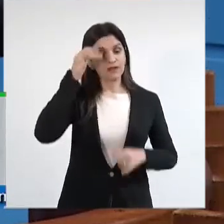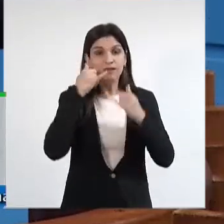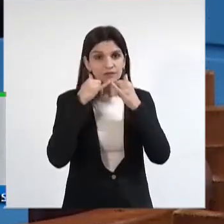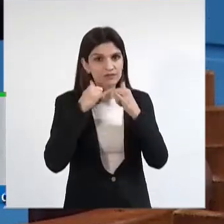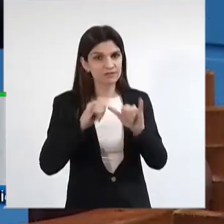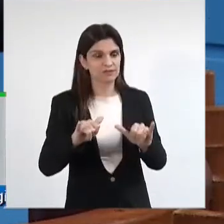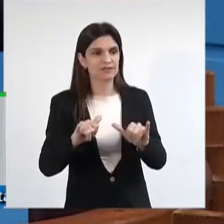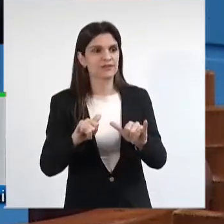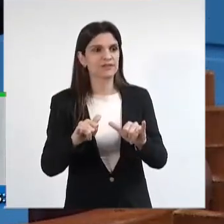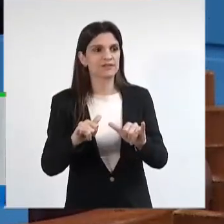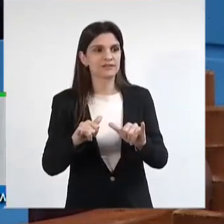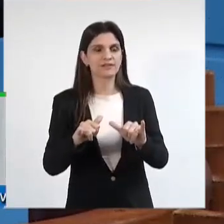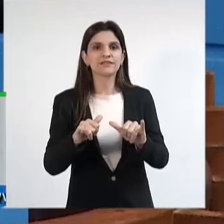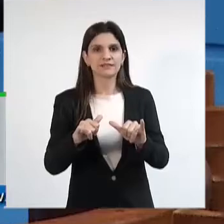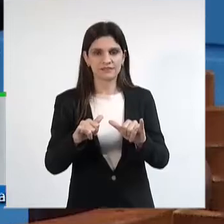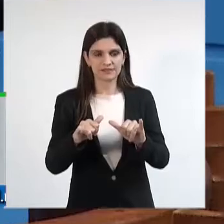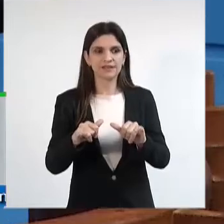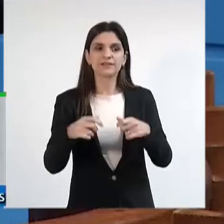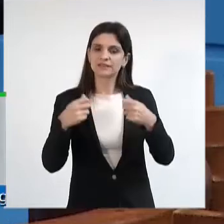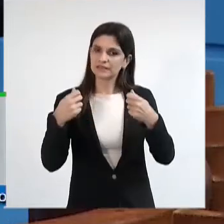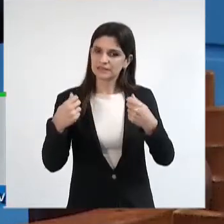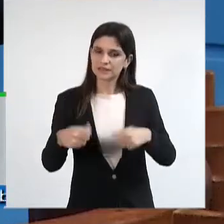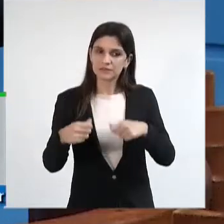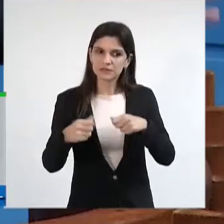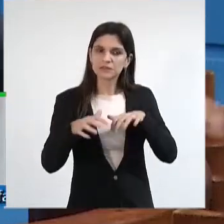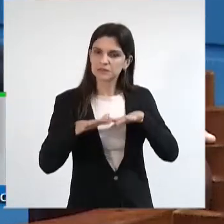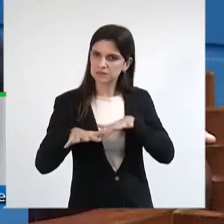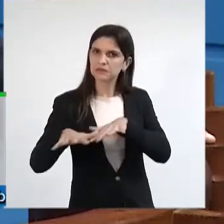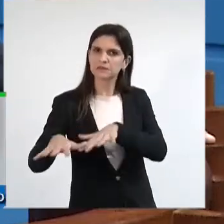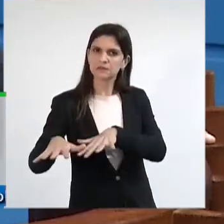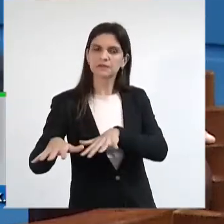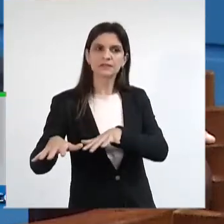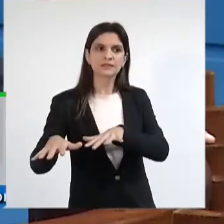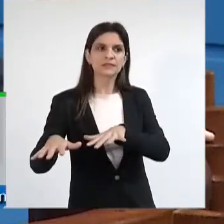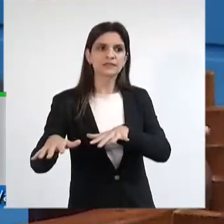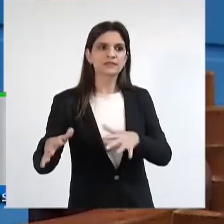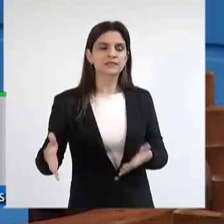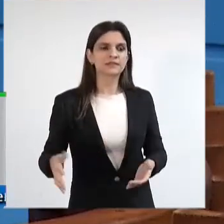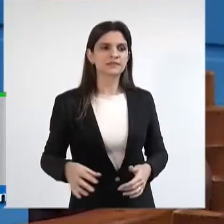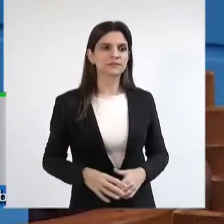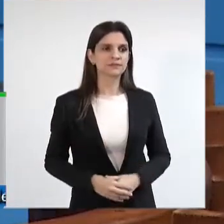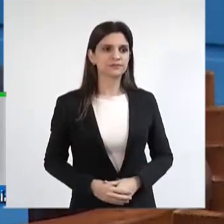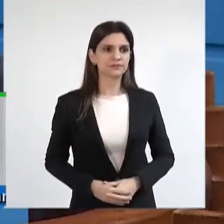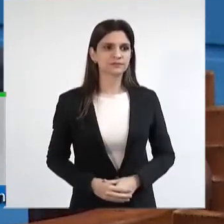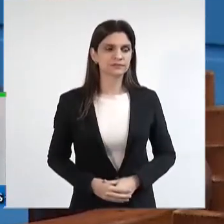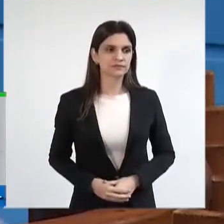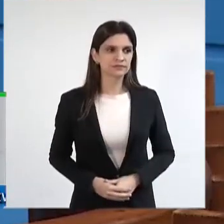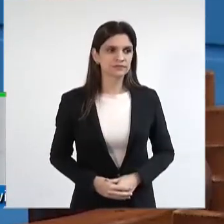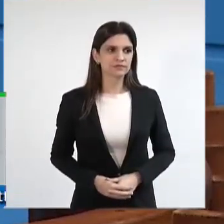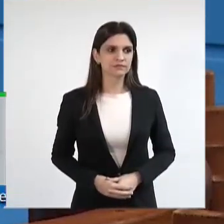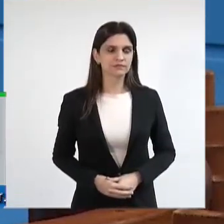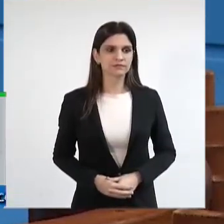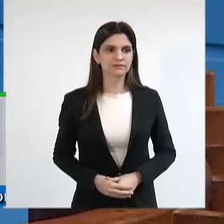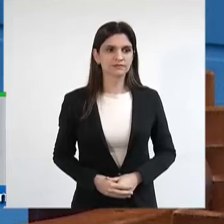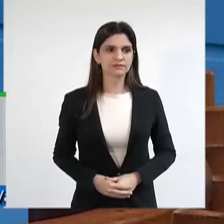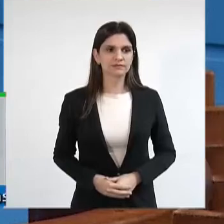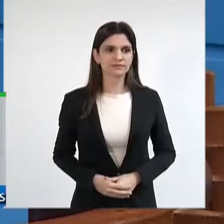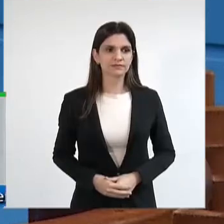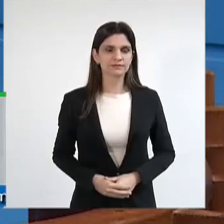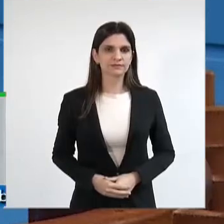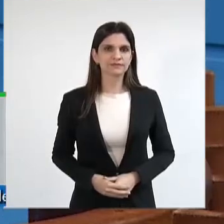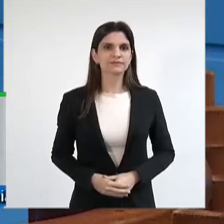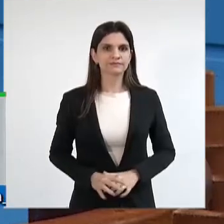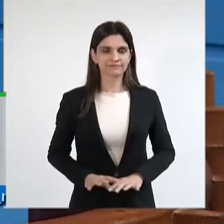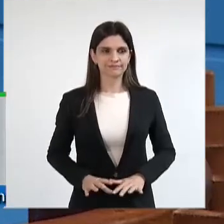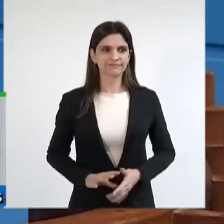crescerem demais, aí vai ser difícil segurar a onda. Gostaria de pedir a colaboração do ilustre... Senhor presidente, muito obrigado.